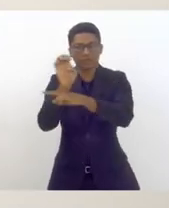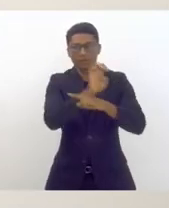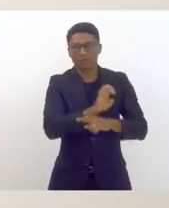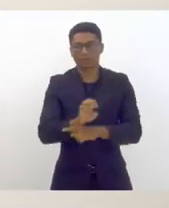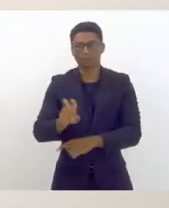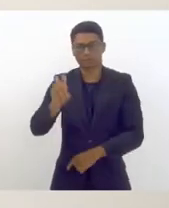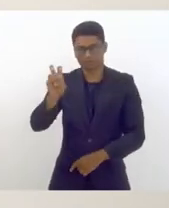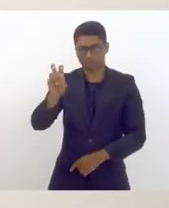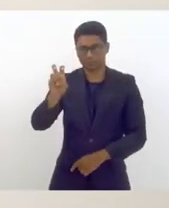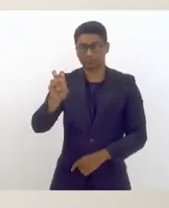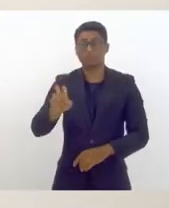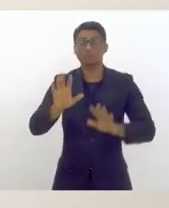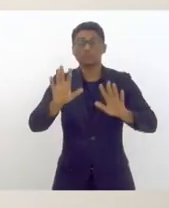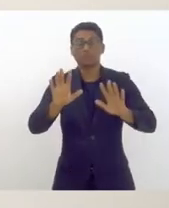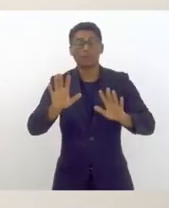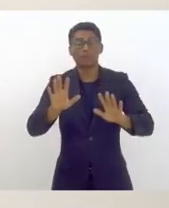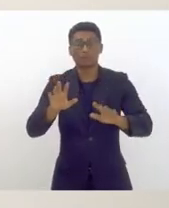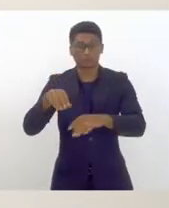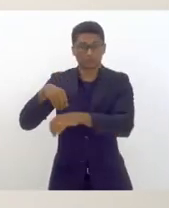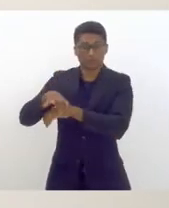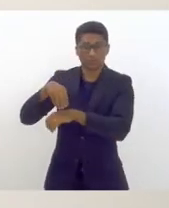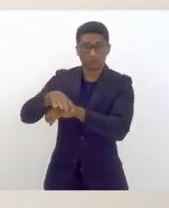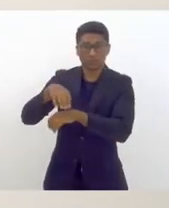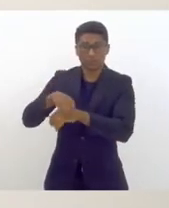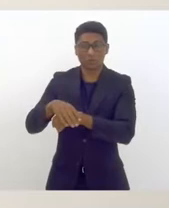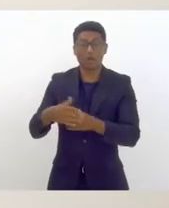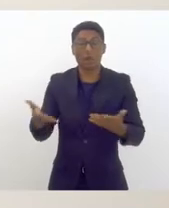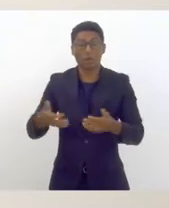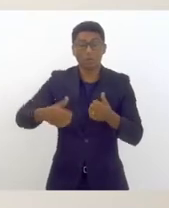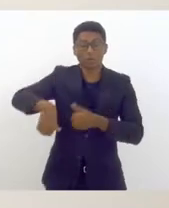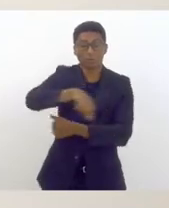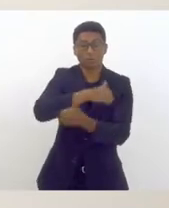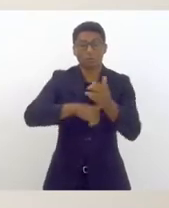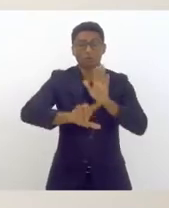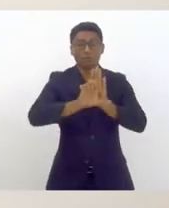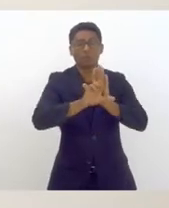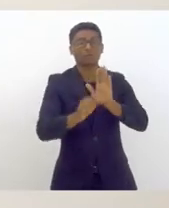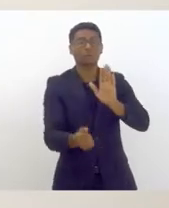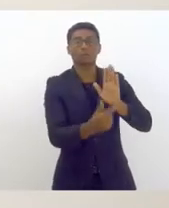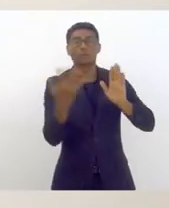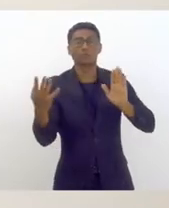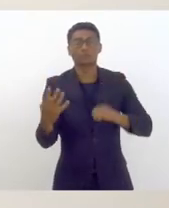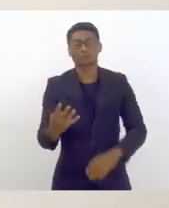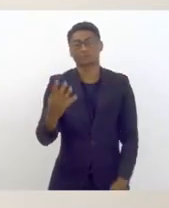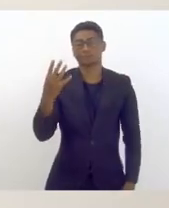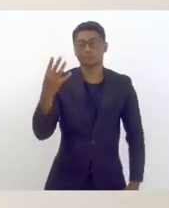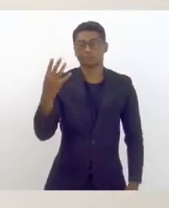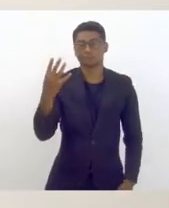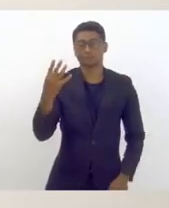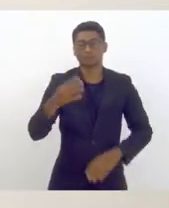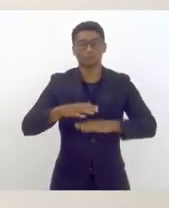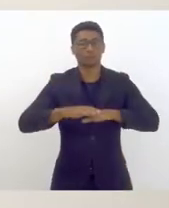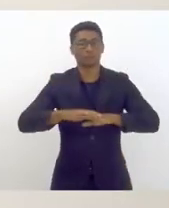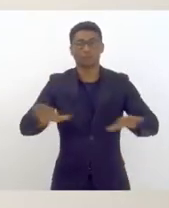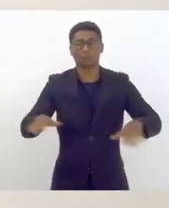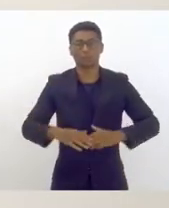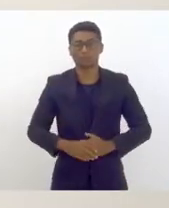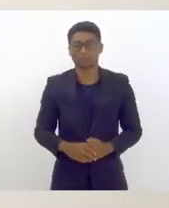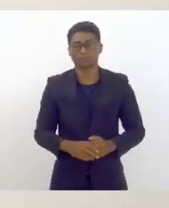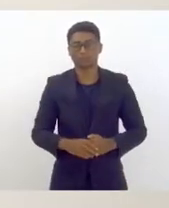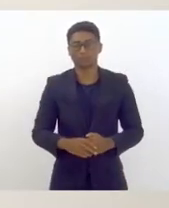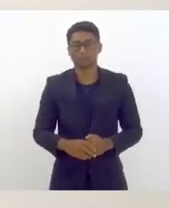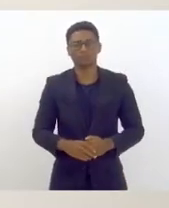apenas 4 viraram lei até hoje. Né? E, mais ainda, quer dizer, um detalhe, quer dizer, não viraram lei